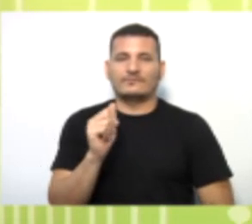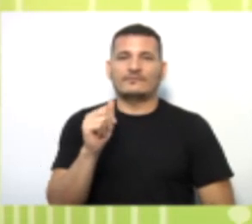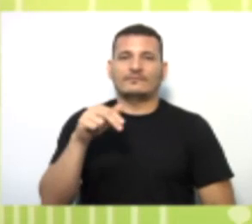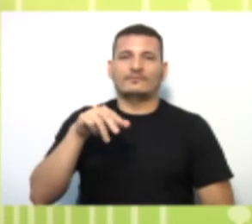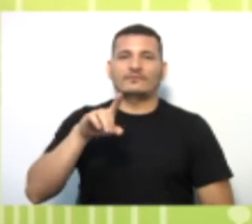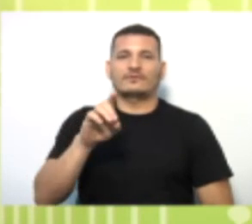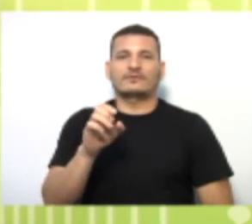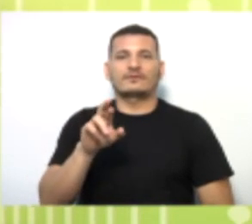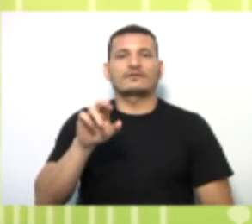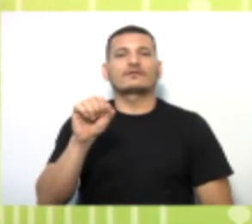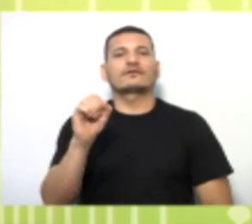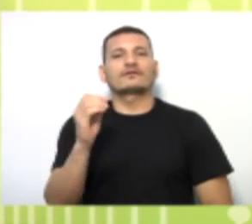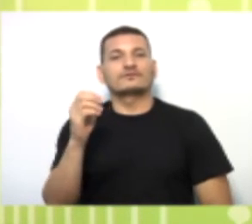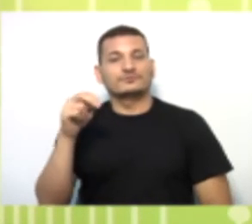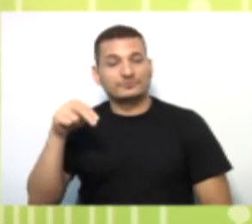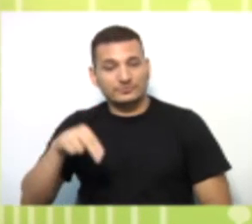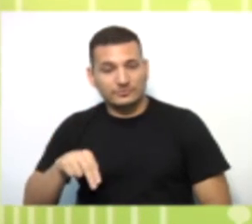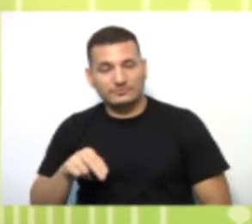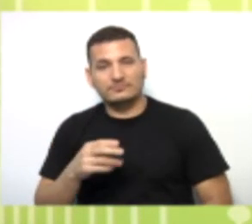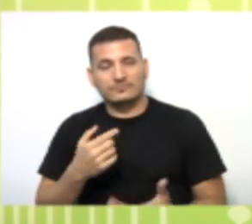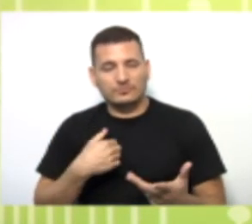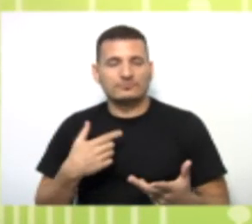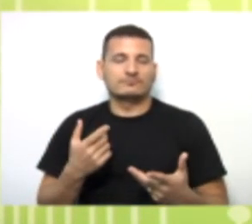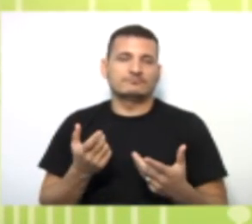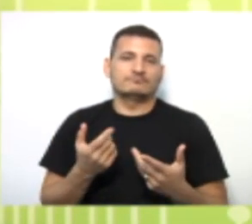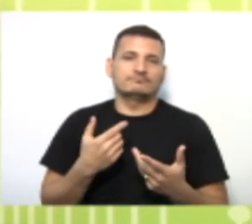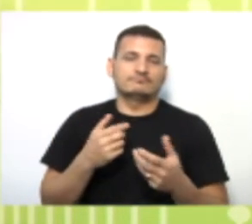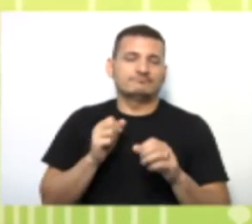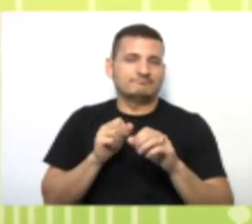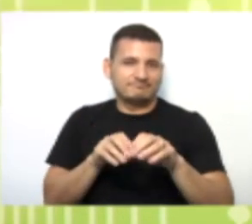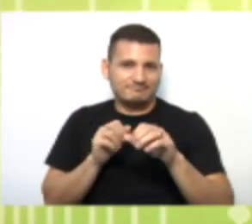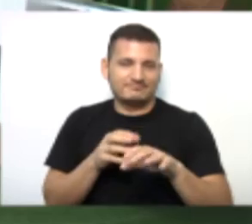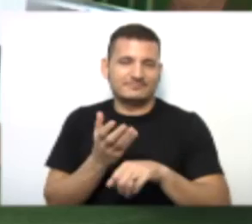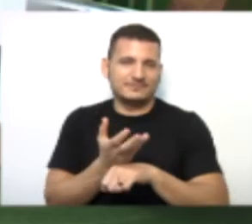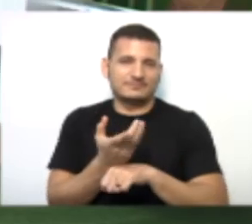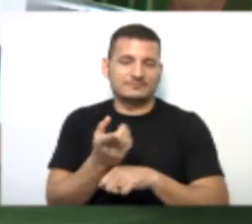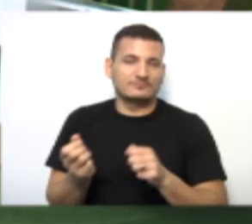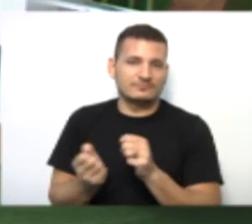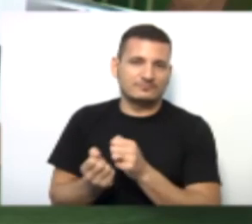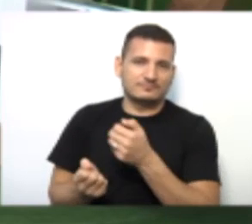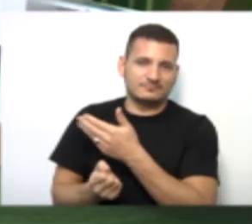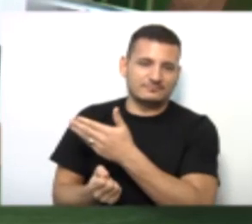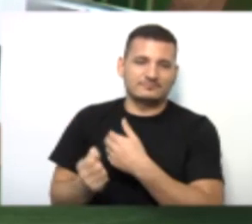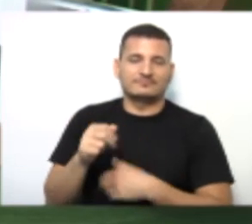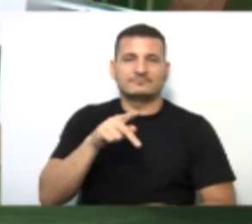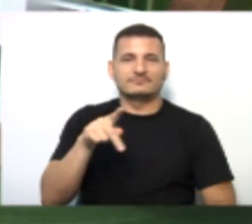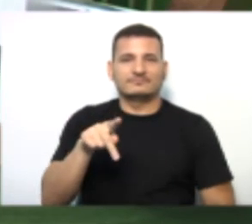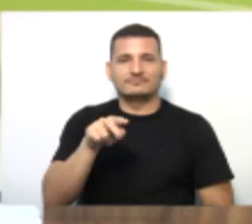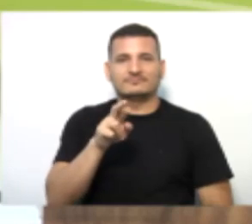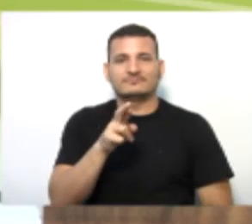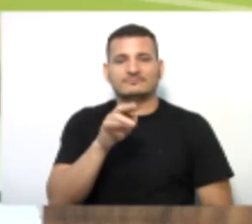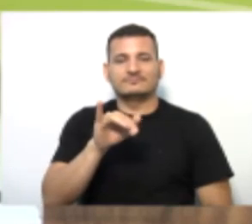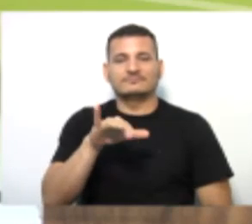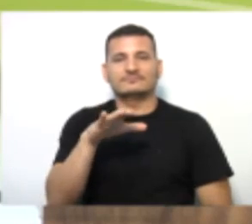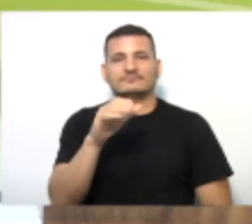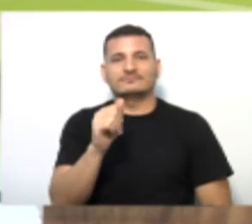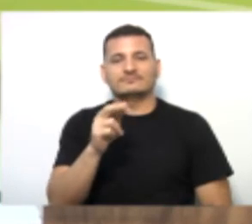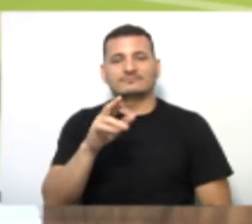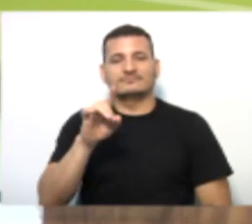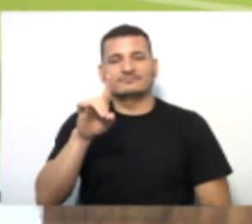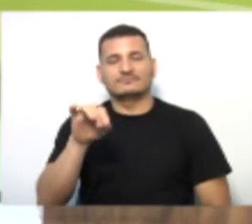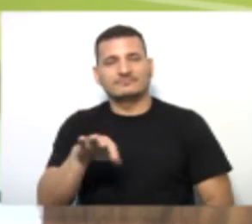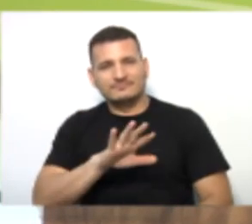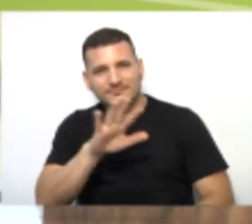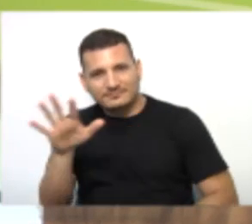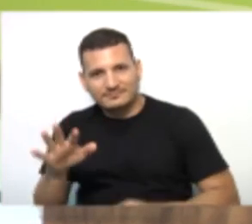Seixas e eu vou levar você nessa disciplina até o final, junto com meu amigo professor Ricardo aqui. Olá pessoal, tudo